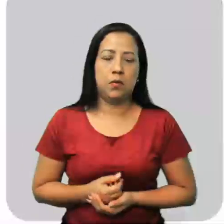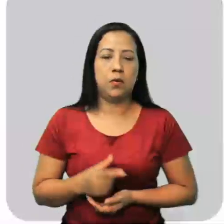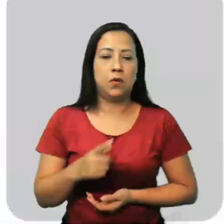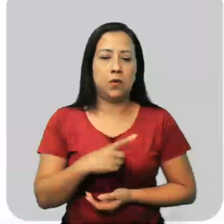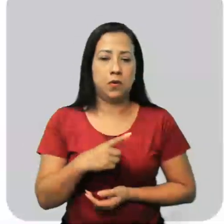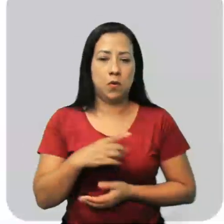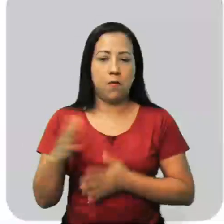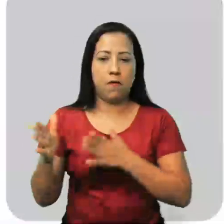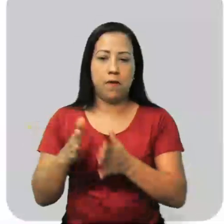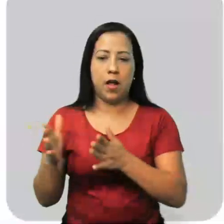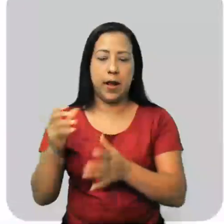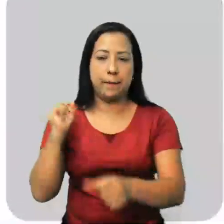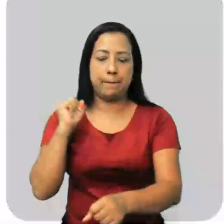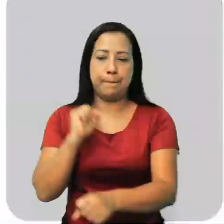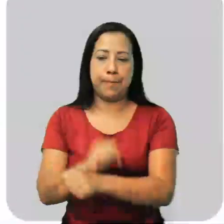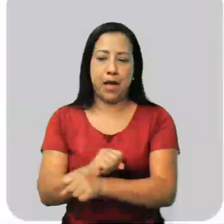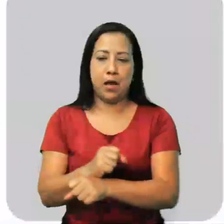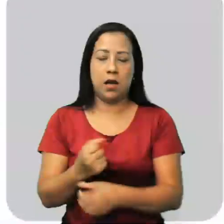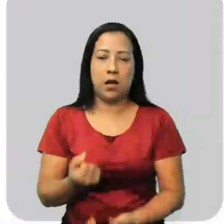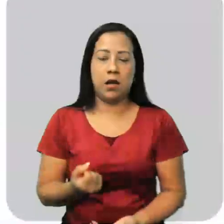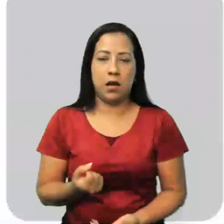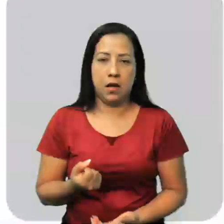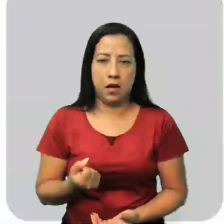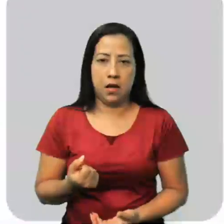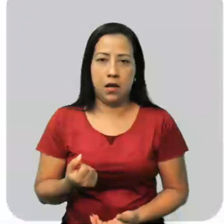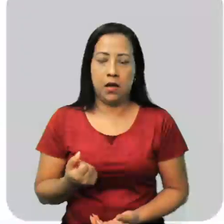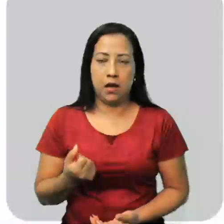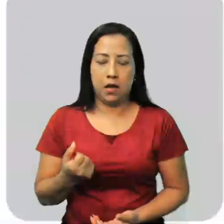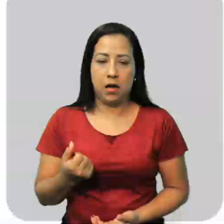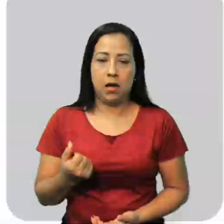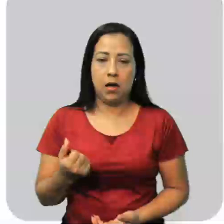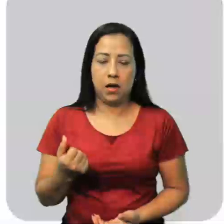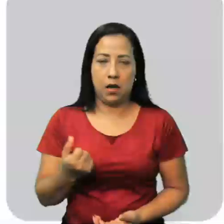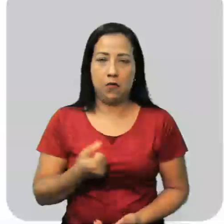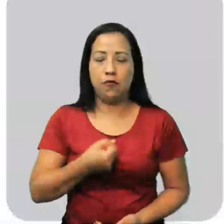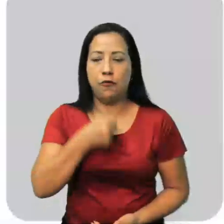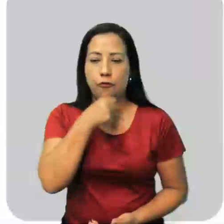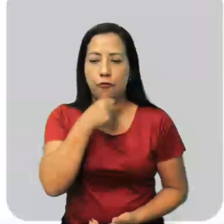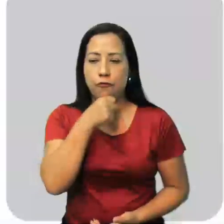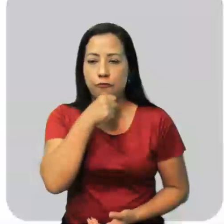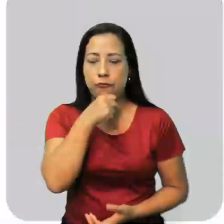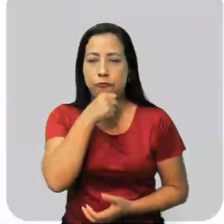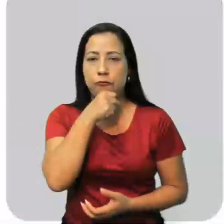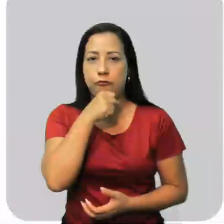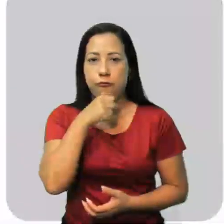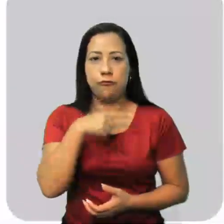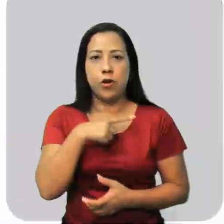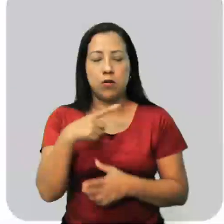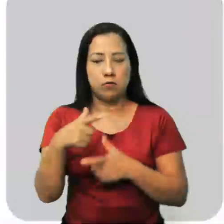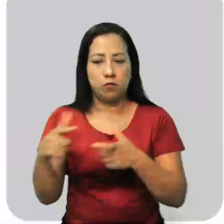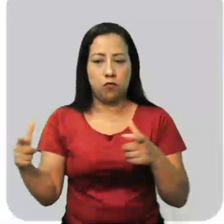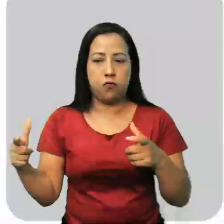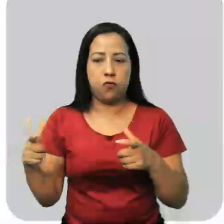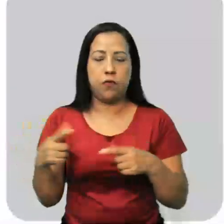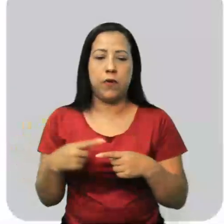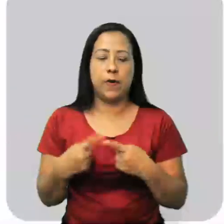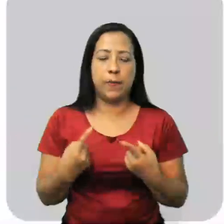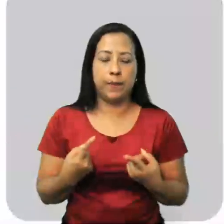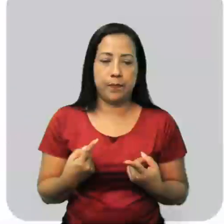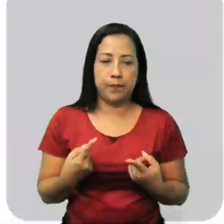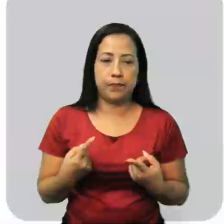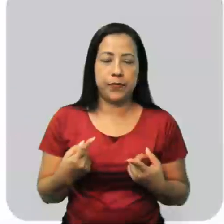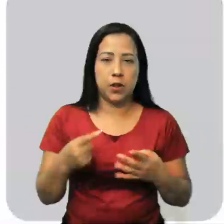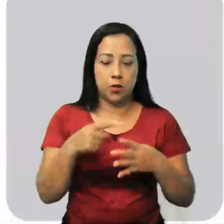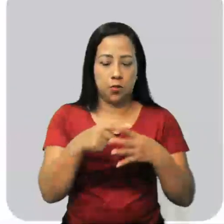estagnação, envelhecimento populacional, taxa de natalidade e mortalidade baixa. É em cima dessas